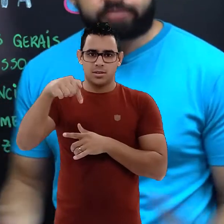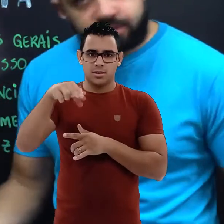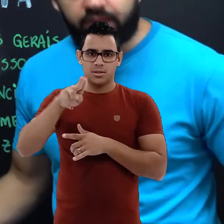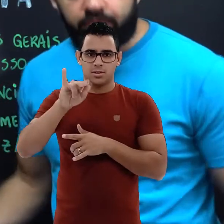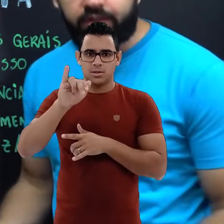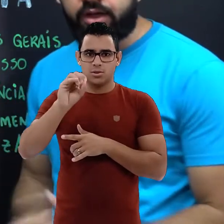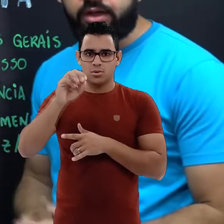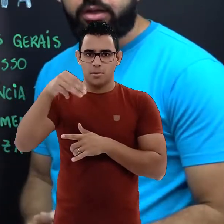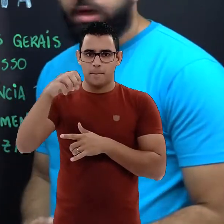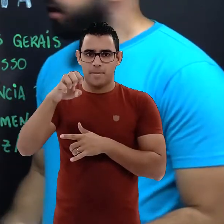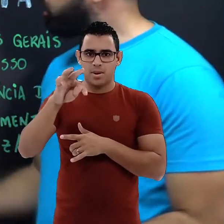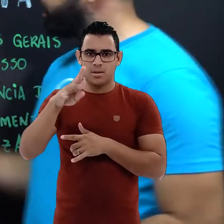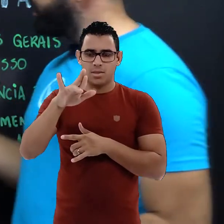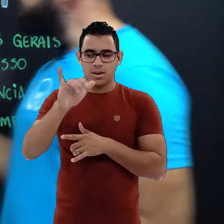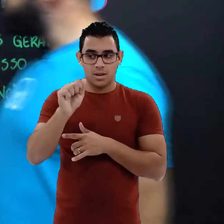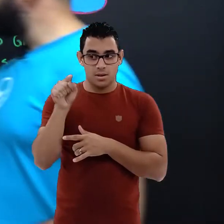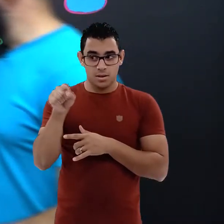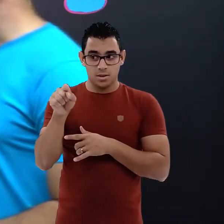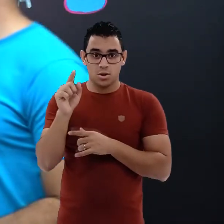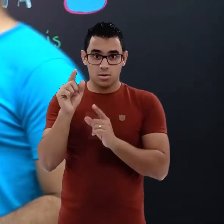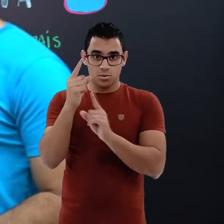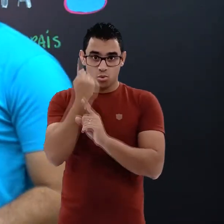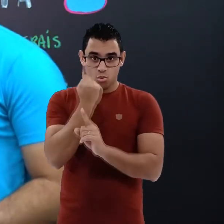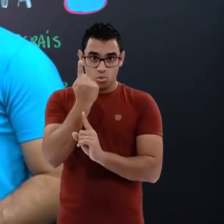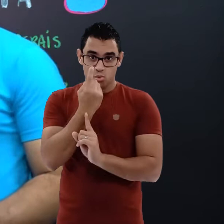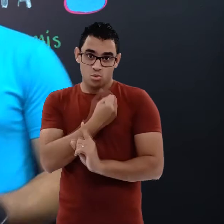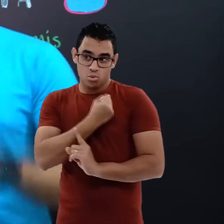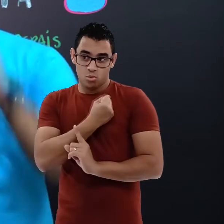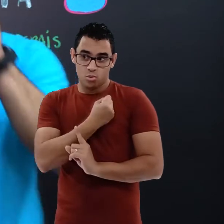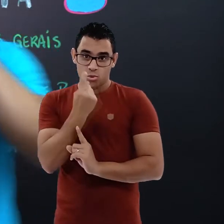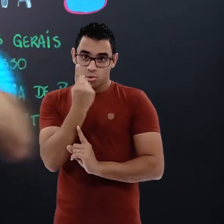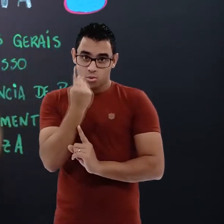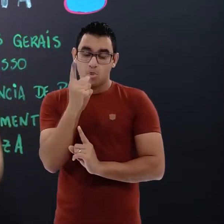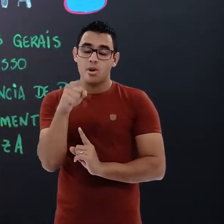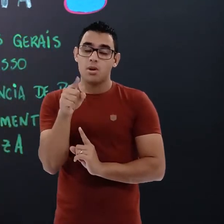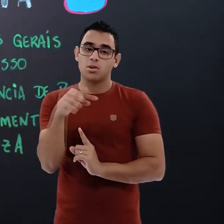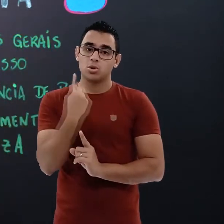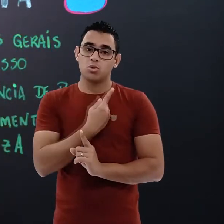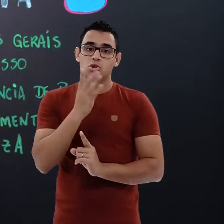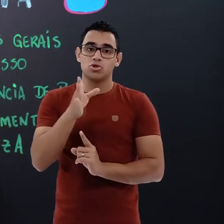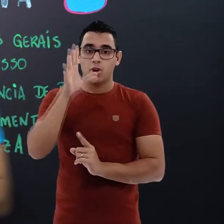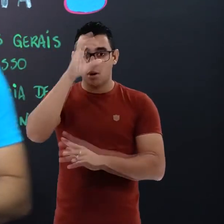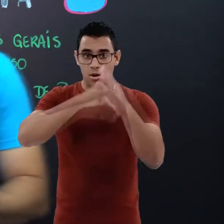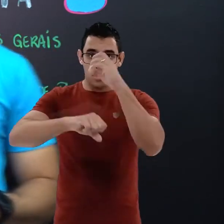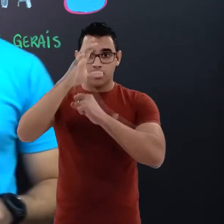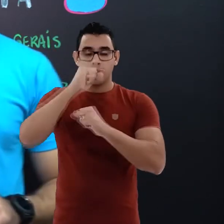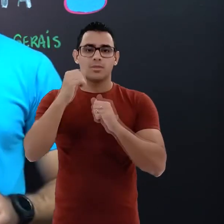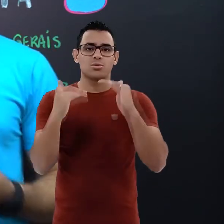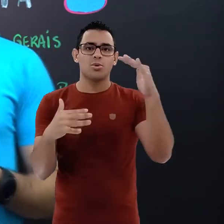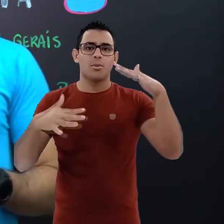a estequiometria. Então, esse coeficiente é o coeficiente que nós já aprendemos lá